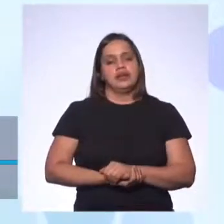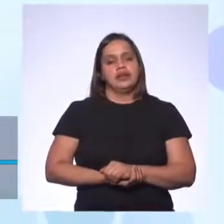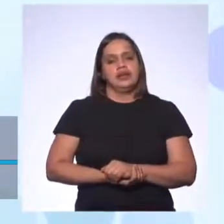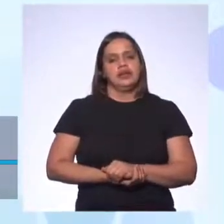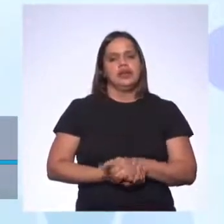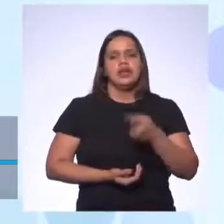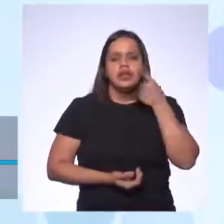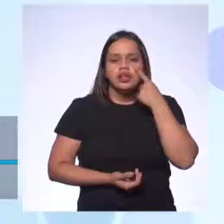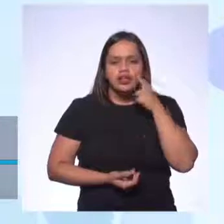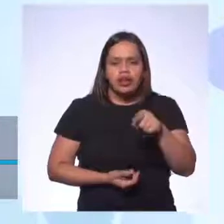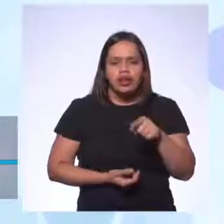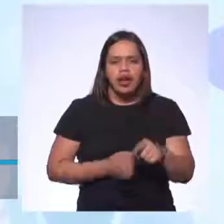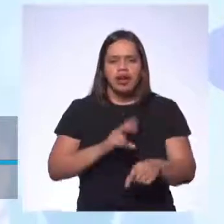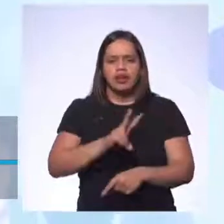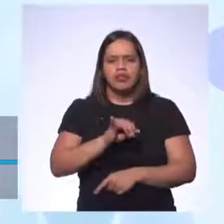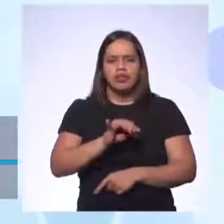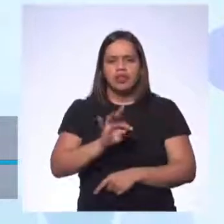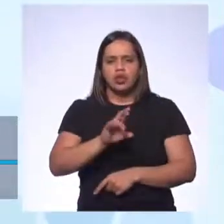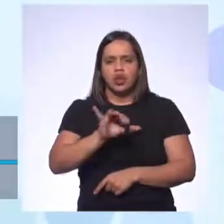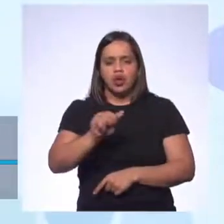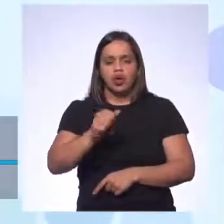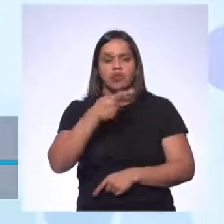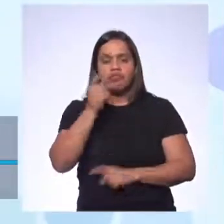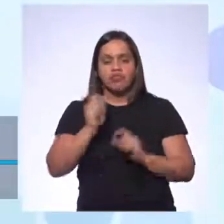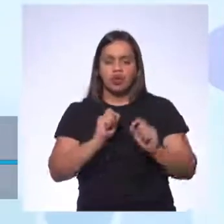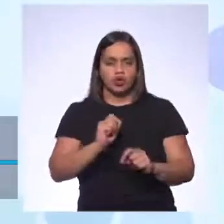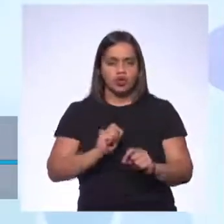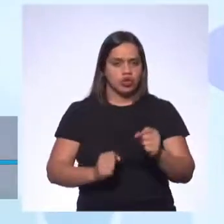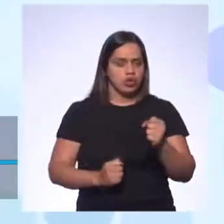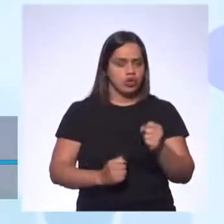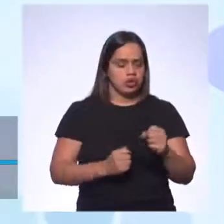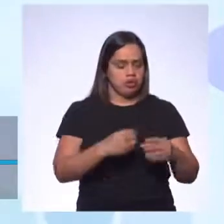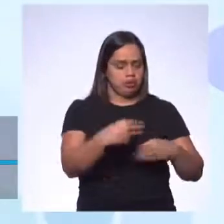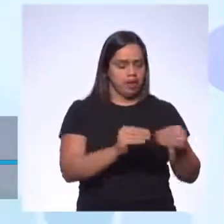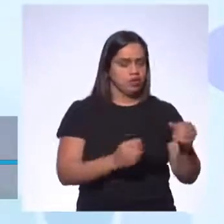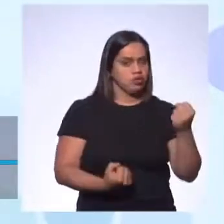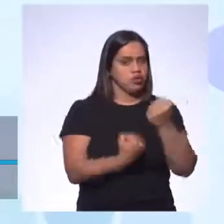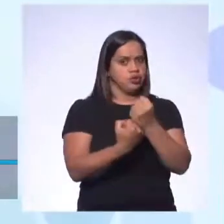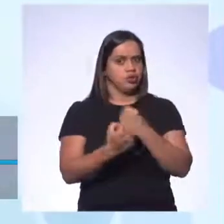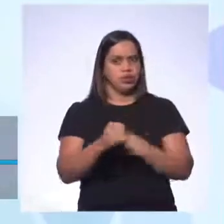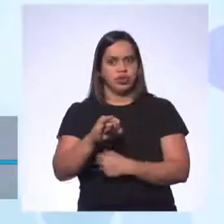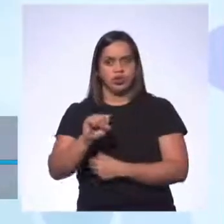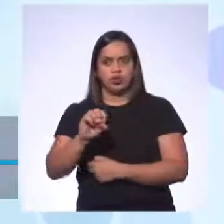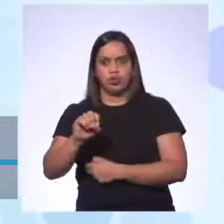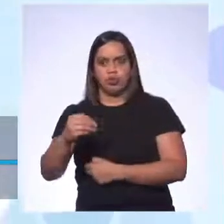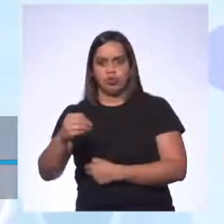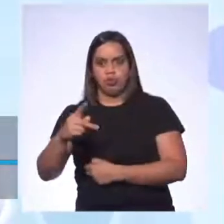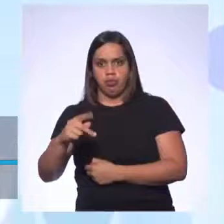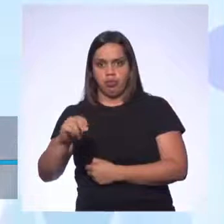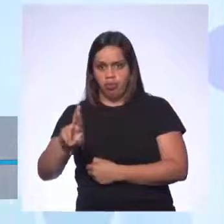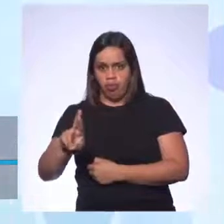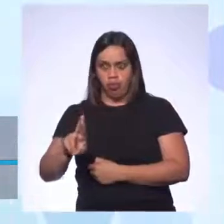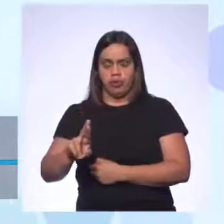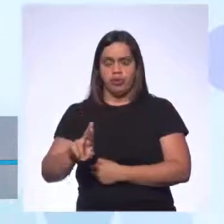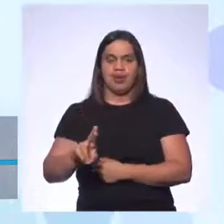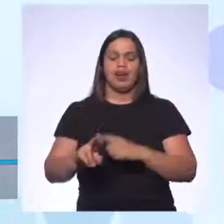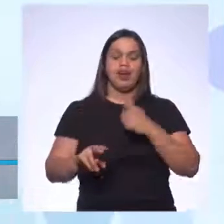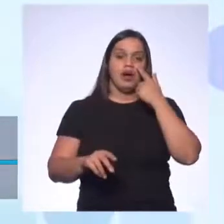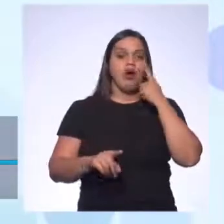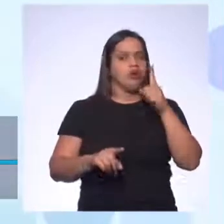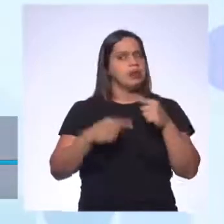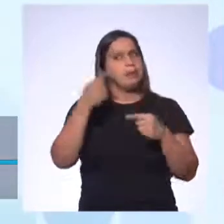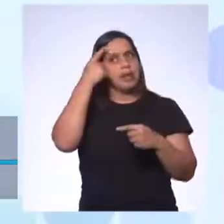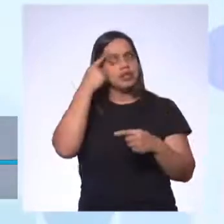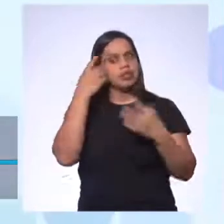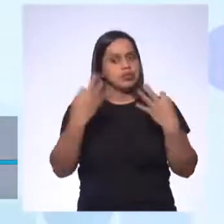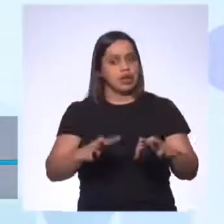deixa eu ver aqui, a Vitória, né? Que falou sobre substituir plástico com isopor. Olha, Vitória, tá certinho o seu raciocínio, só que infelizmente